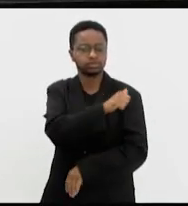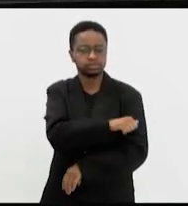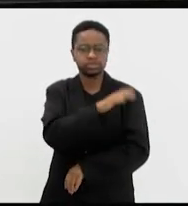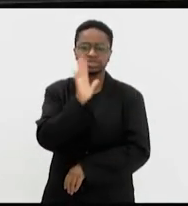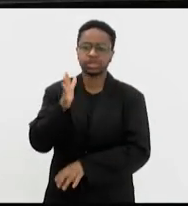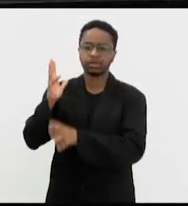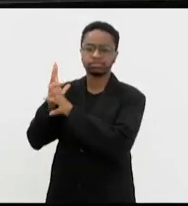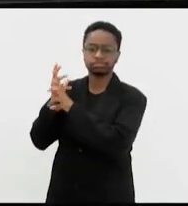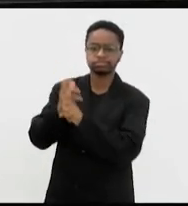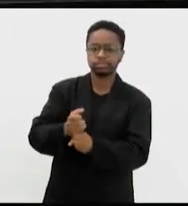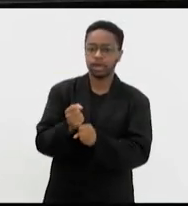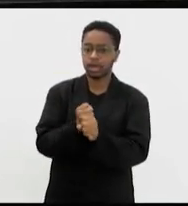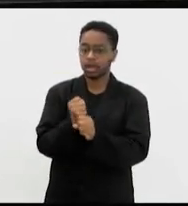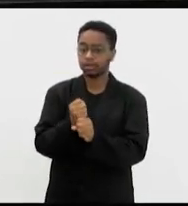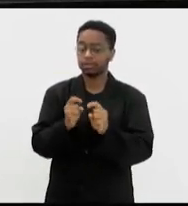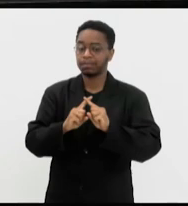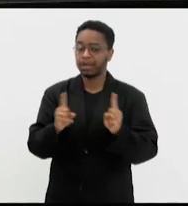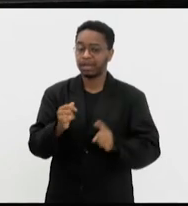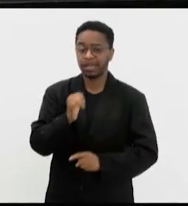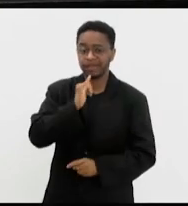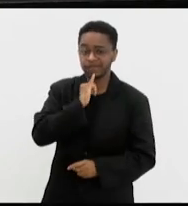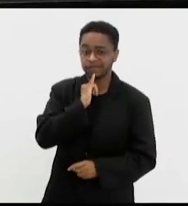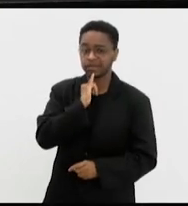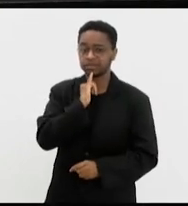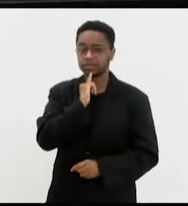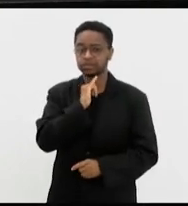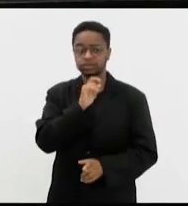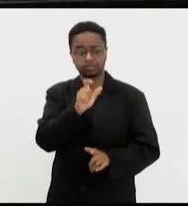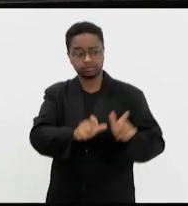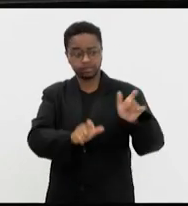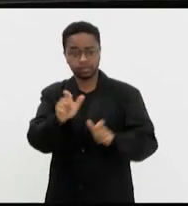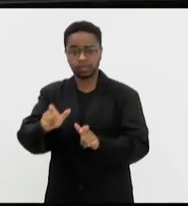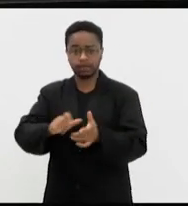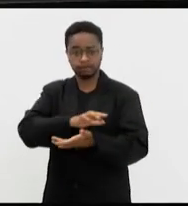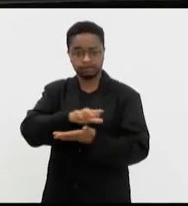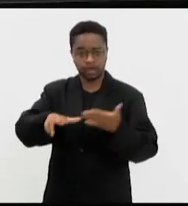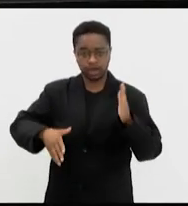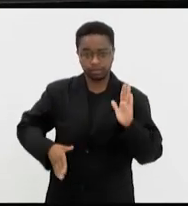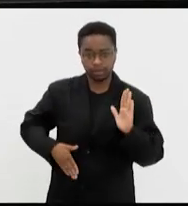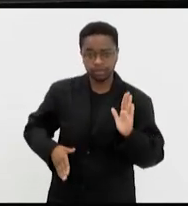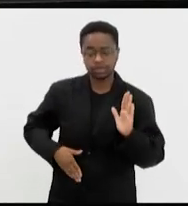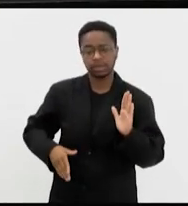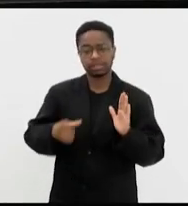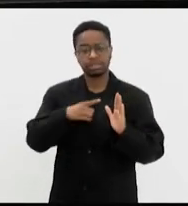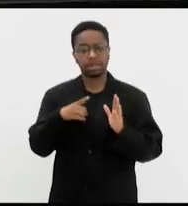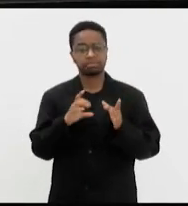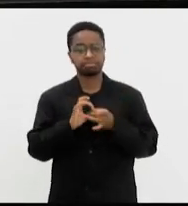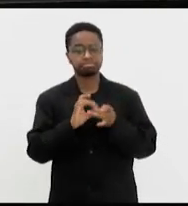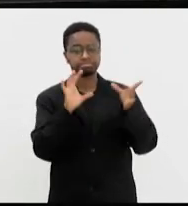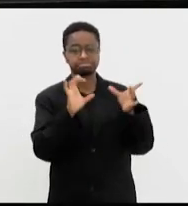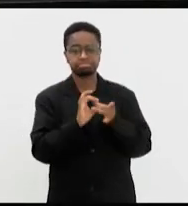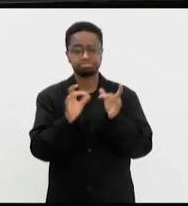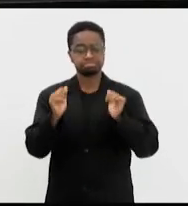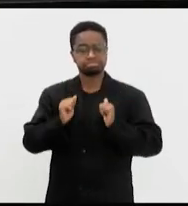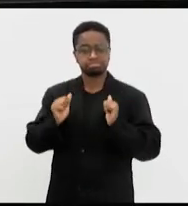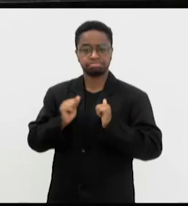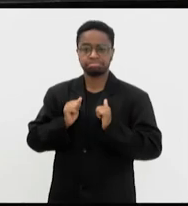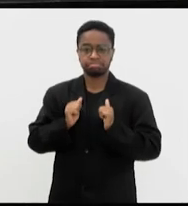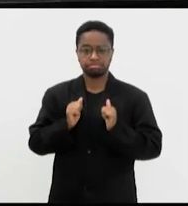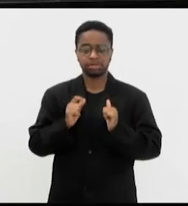anos infelizmente e muitos desses criminosos estão cheios de regalias estão cheios